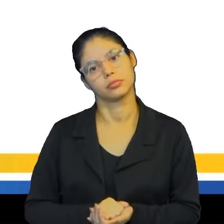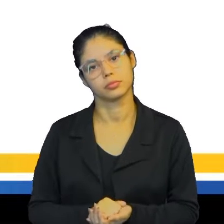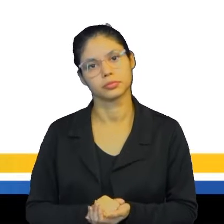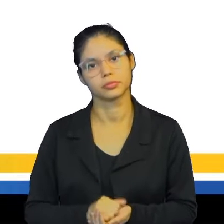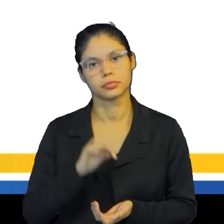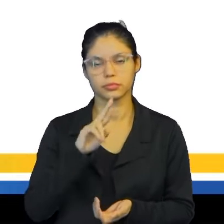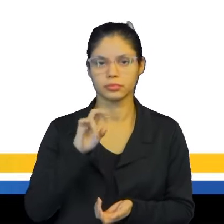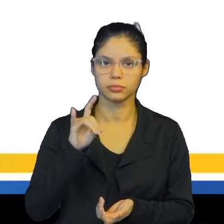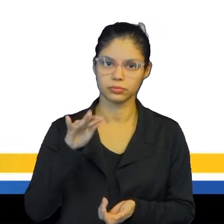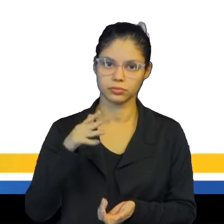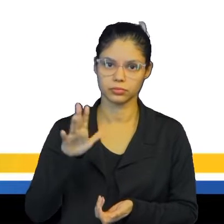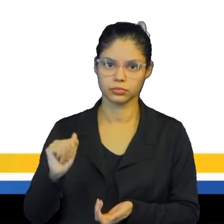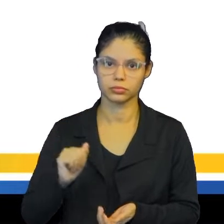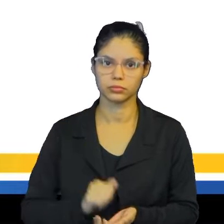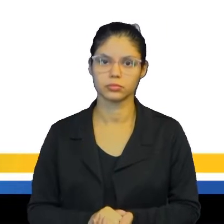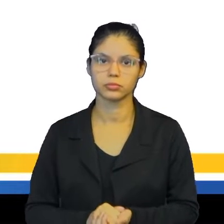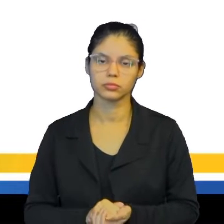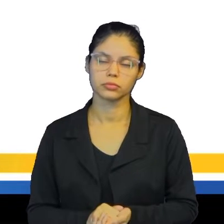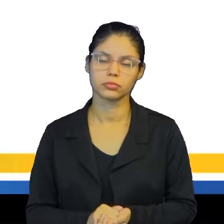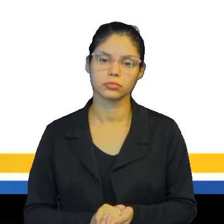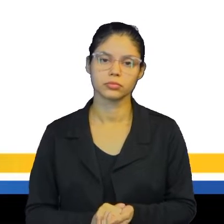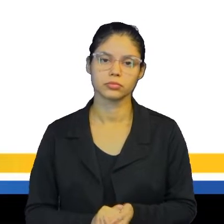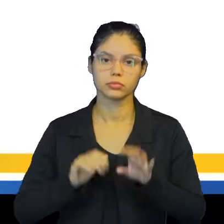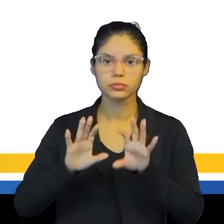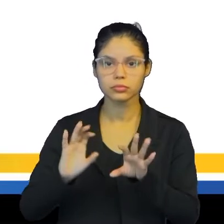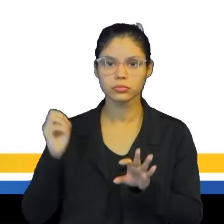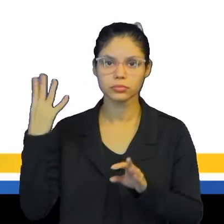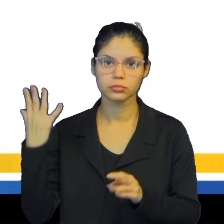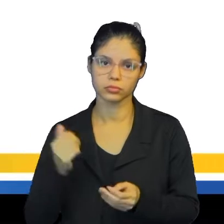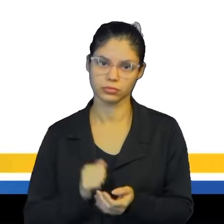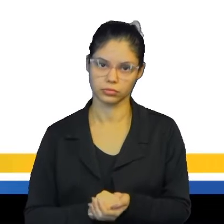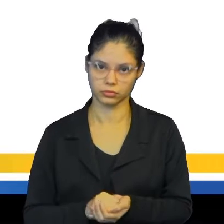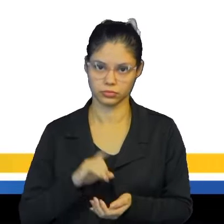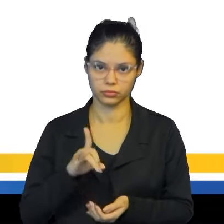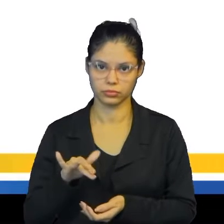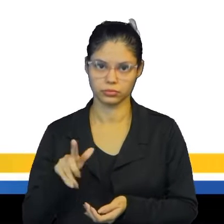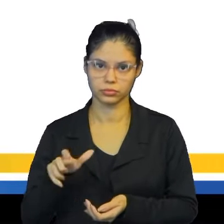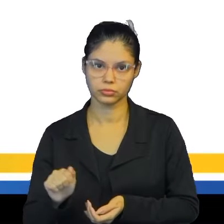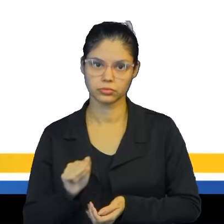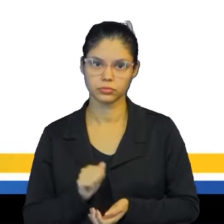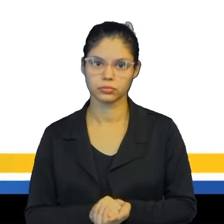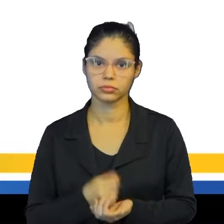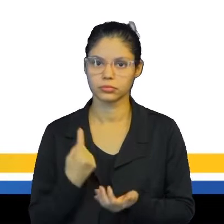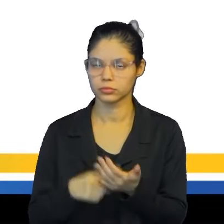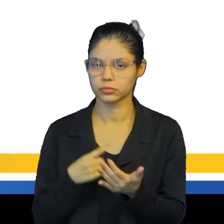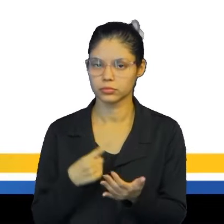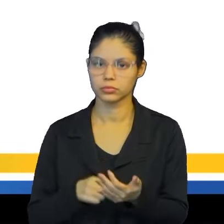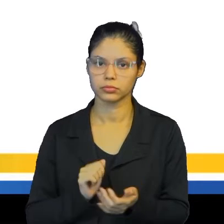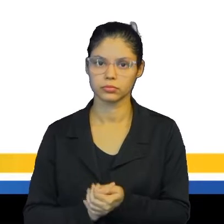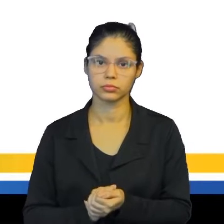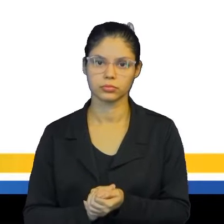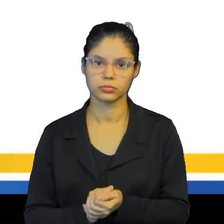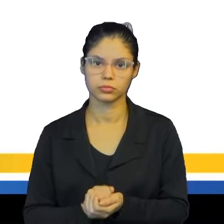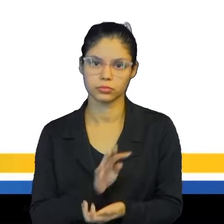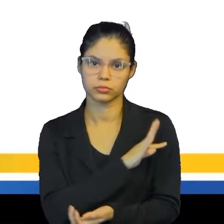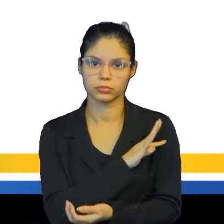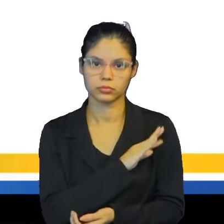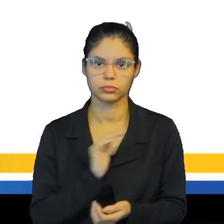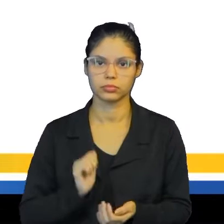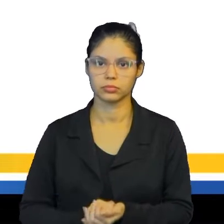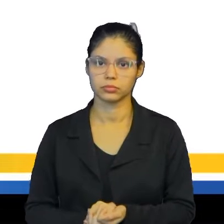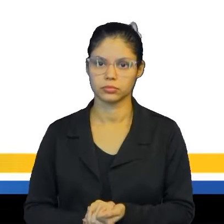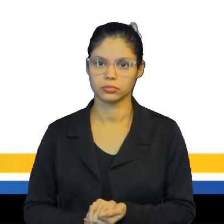são tridimensionais, tá? Por esse motivo, esse tipo de modelagem é considerada bastante